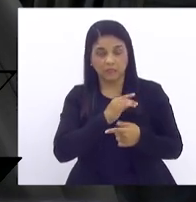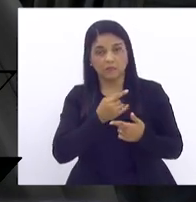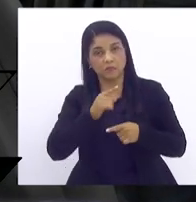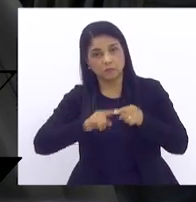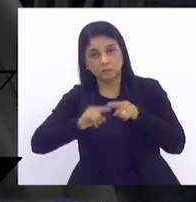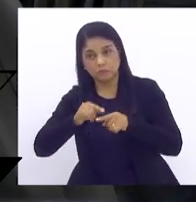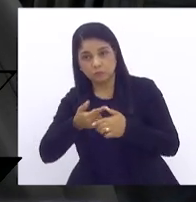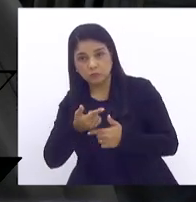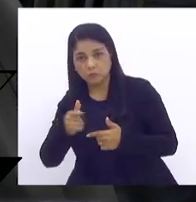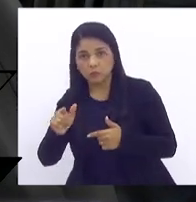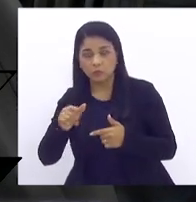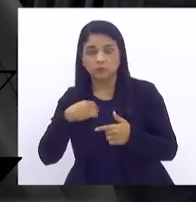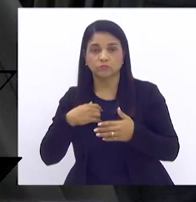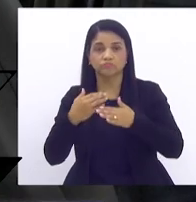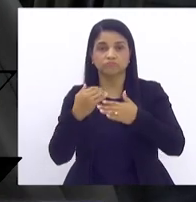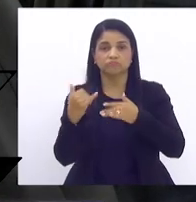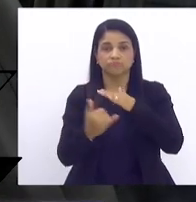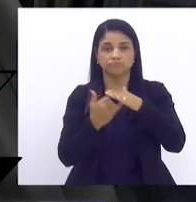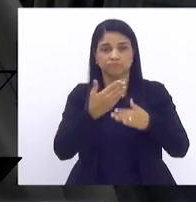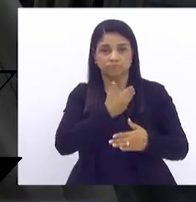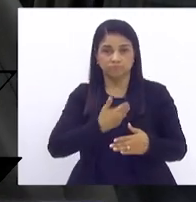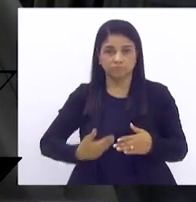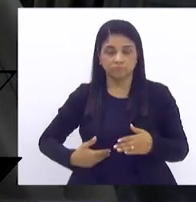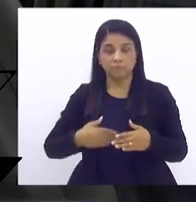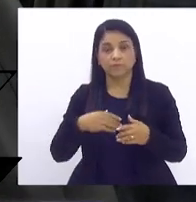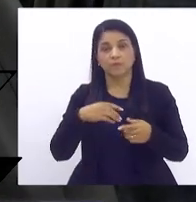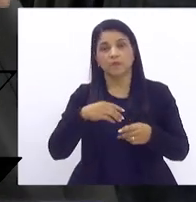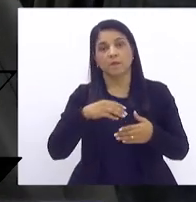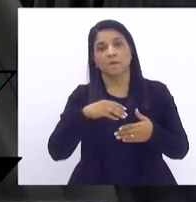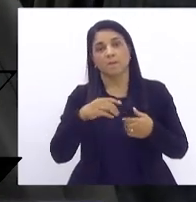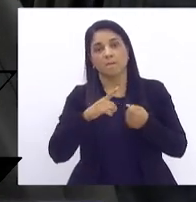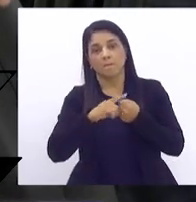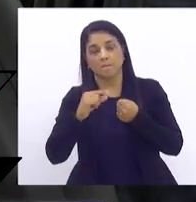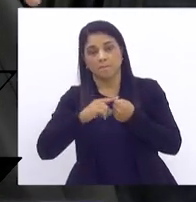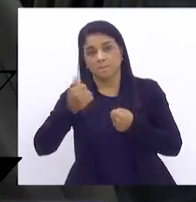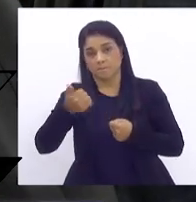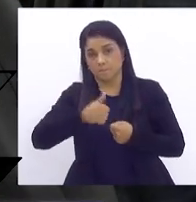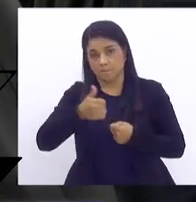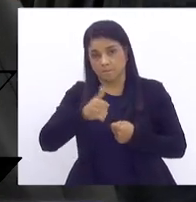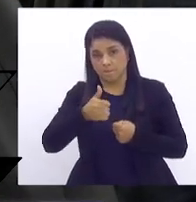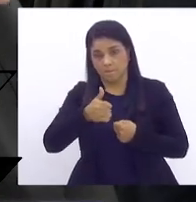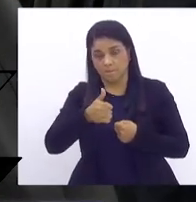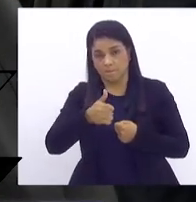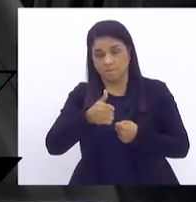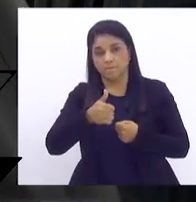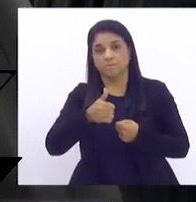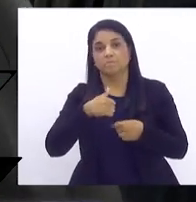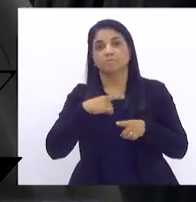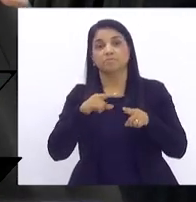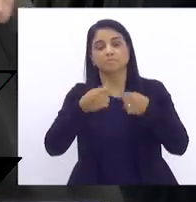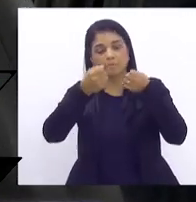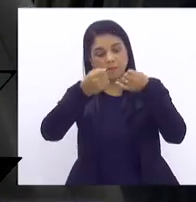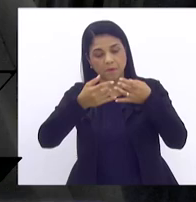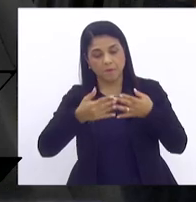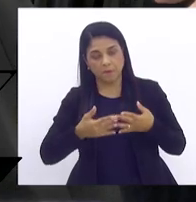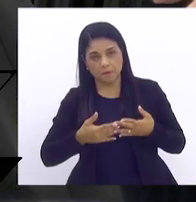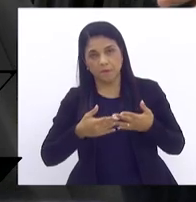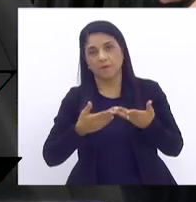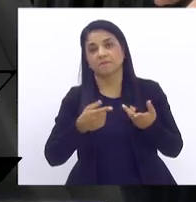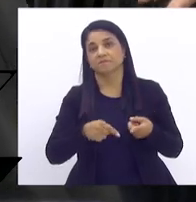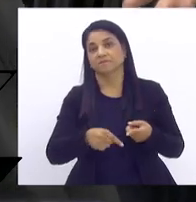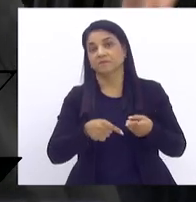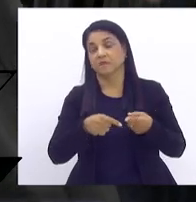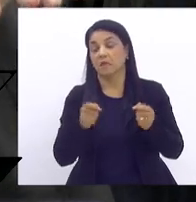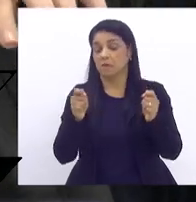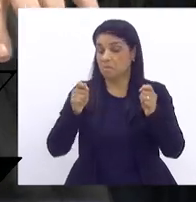Estado pertinentes, consoante parágrafo 4º do artigo 11, a promover, desde que previamente... Ele pode